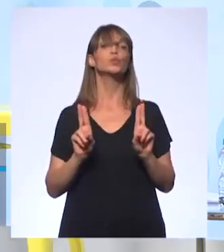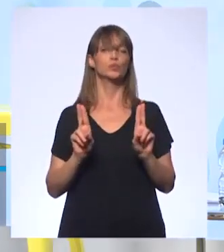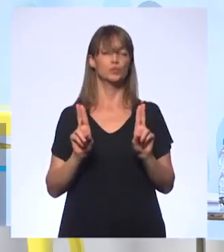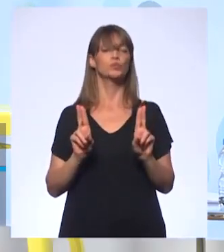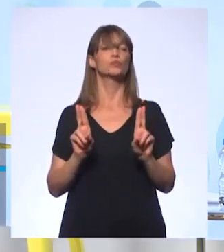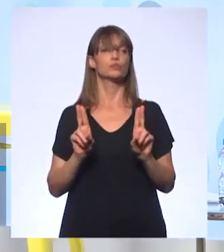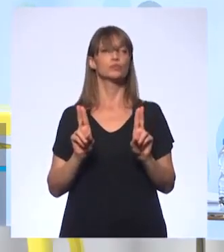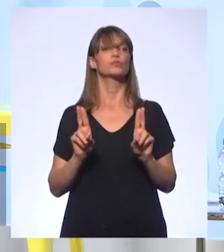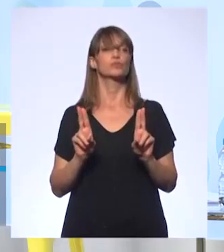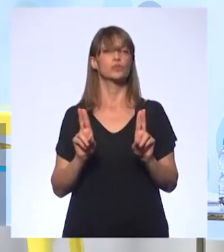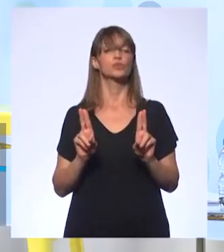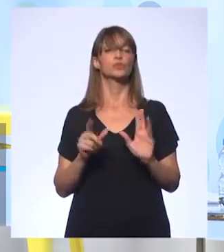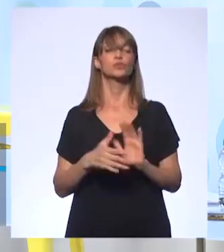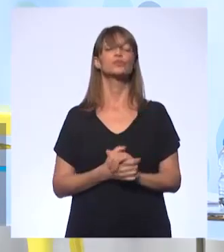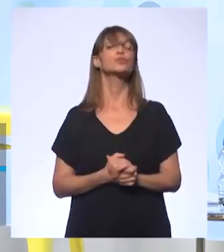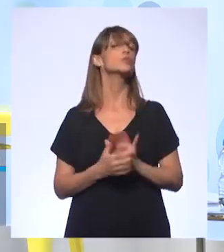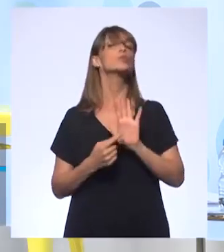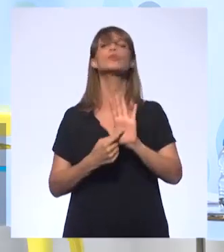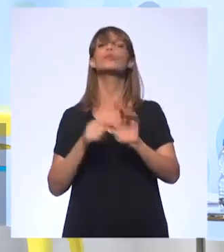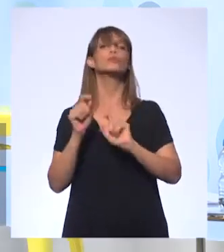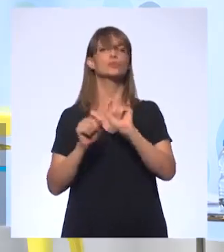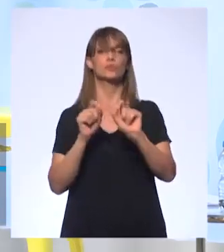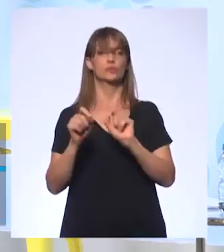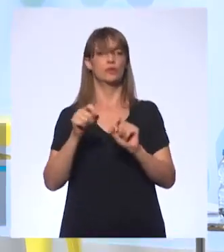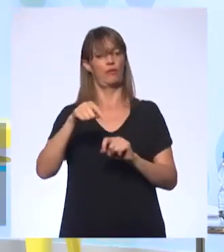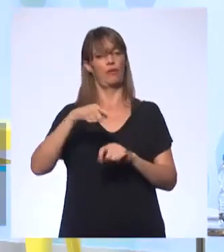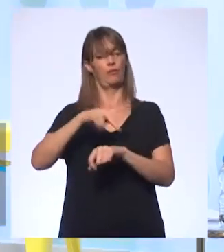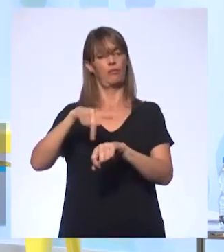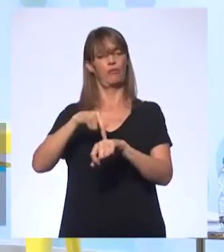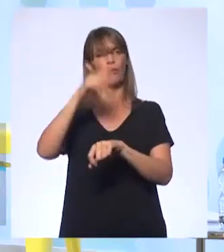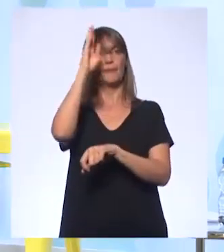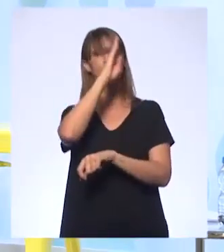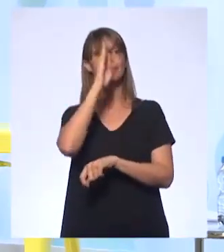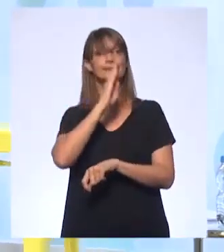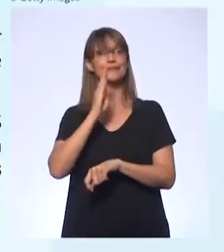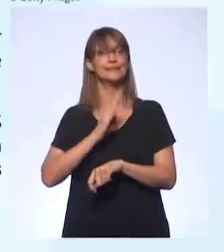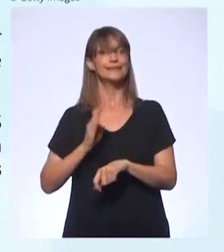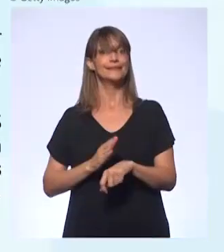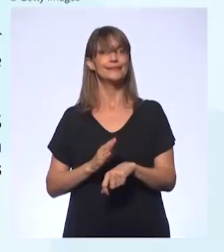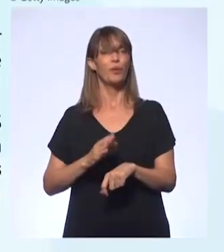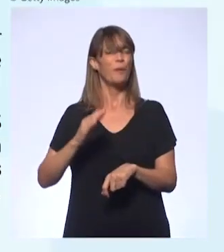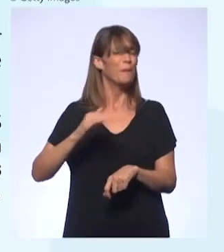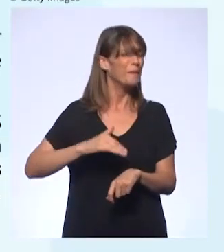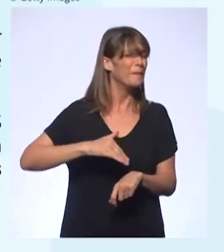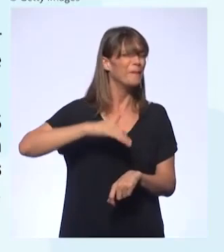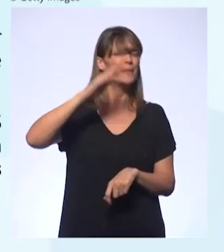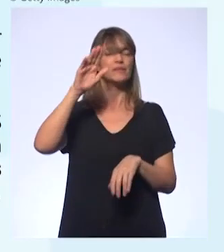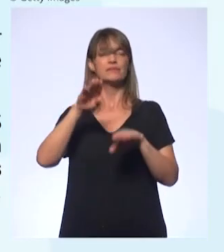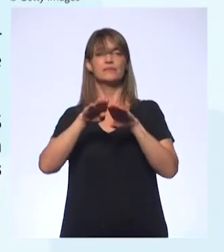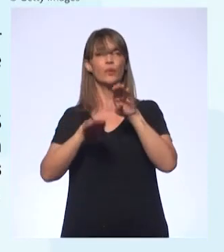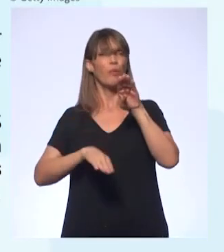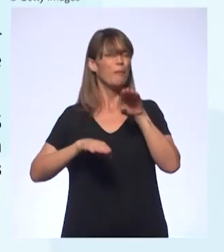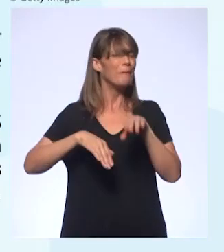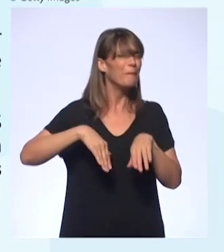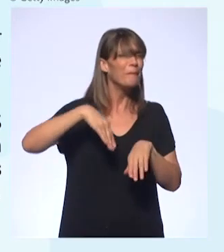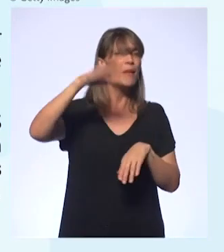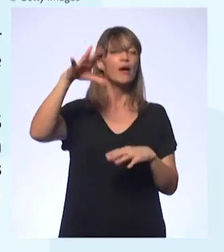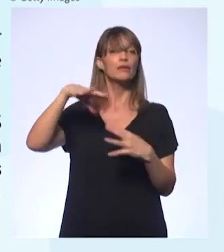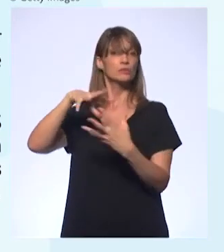Nações Unidas, apresenta que o Brasil é um dos países mais desiguais do mundo, né? E